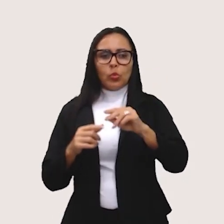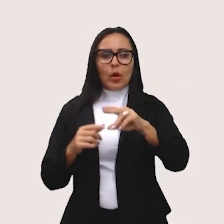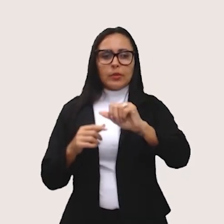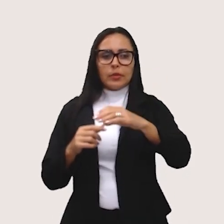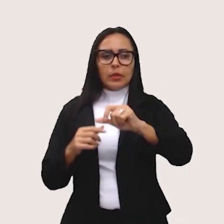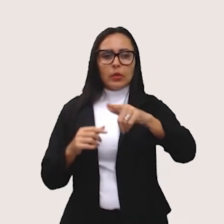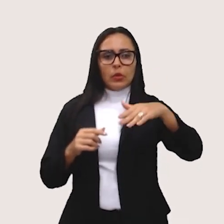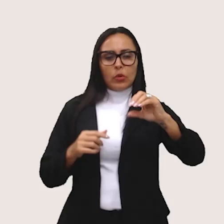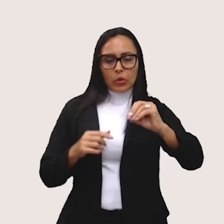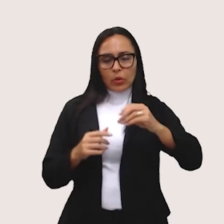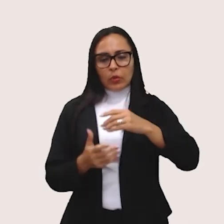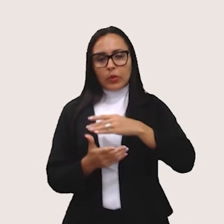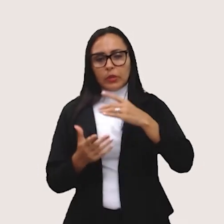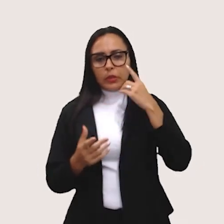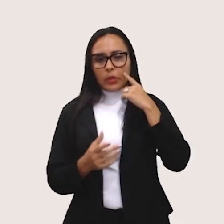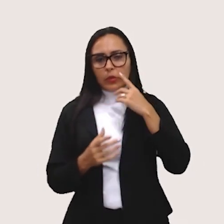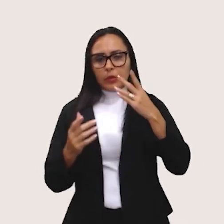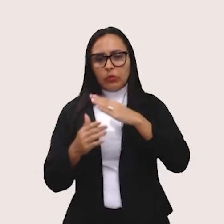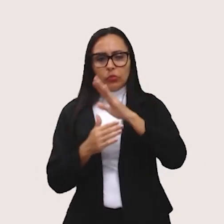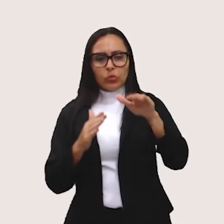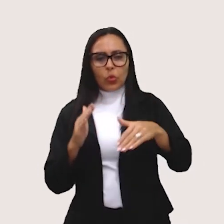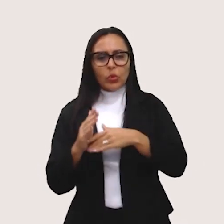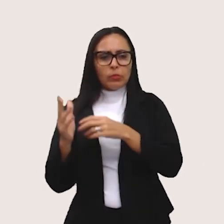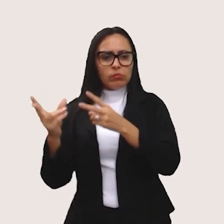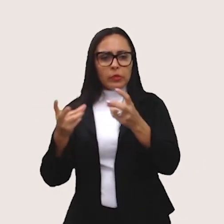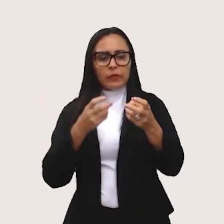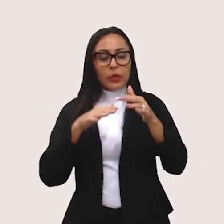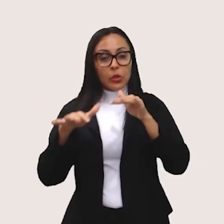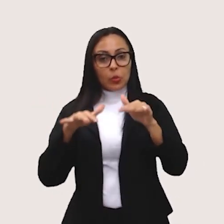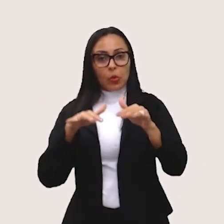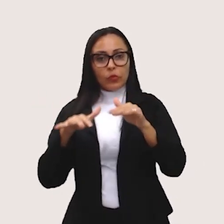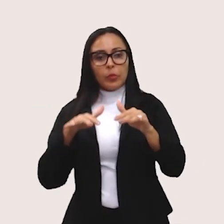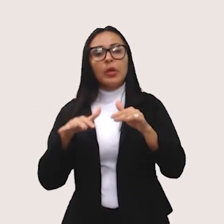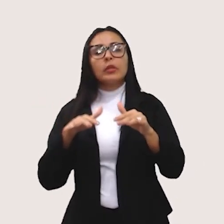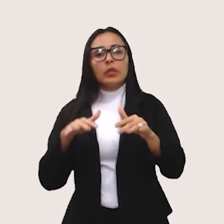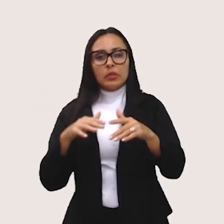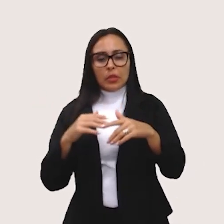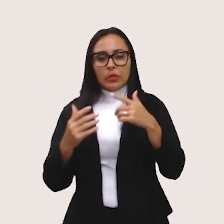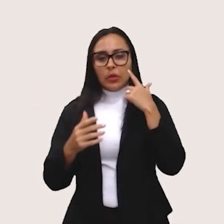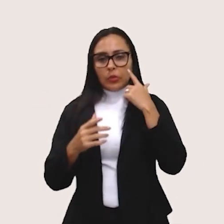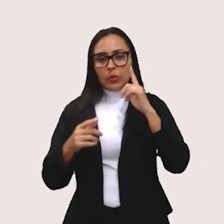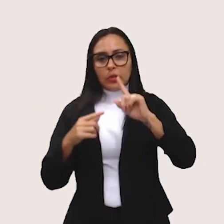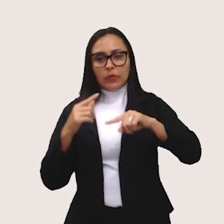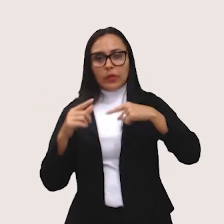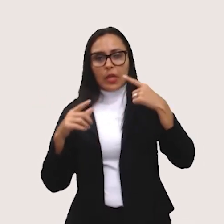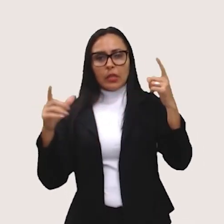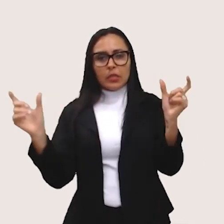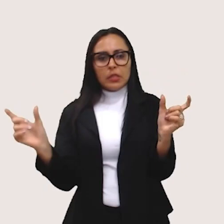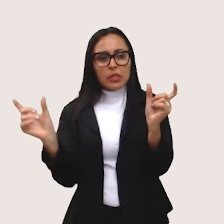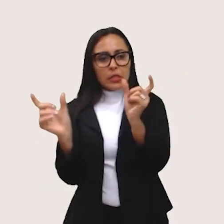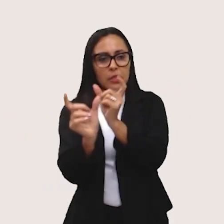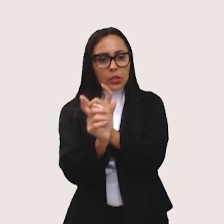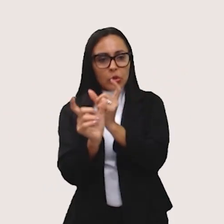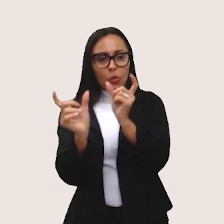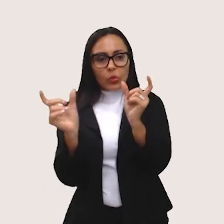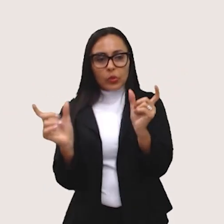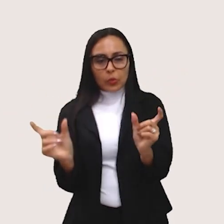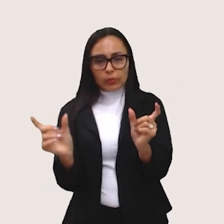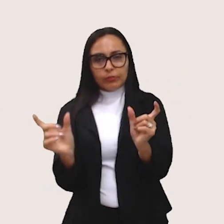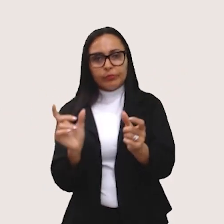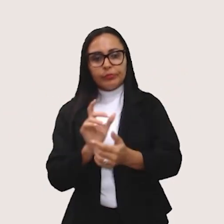Então, é relevante salientar toda a identificação entre o movimento e o seu líder, a ponto de virarem sinônimos, futurismo e